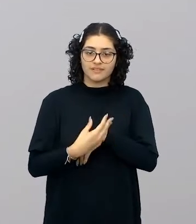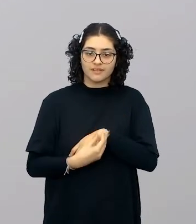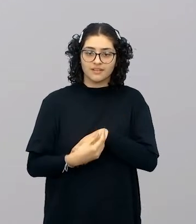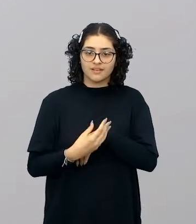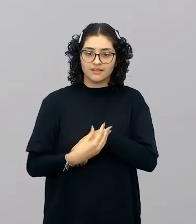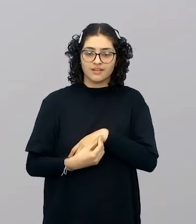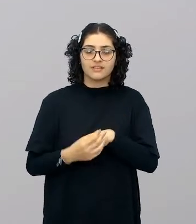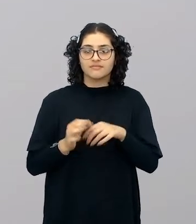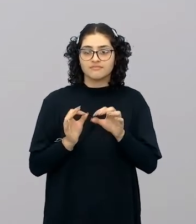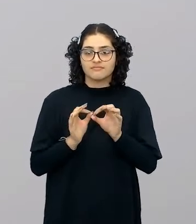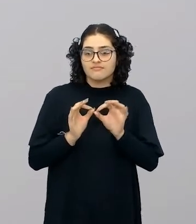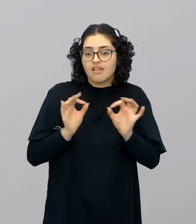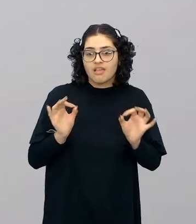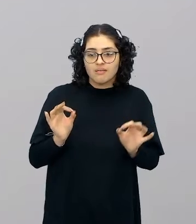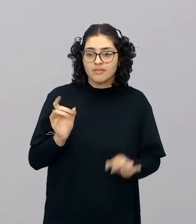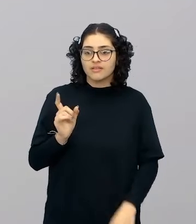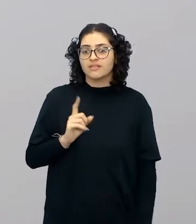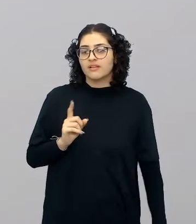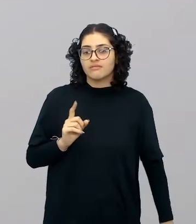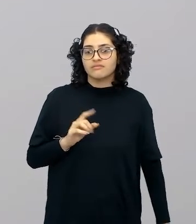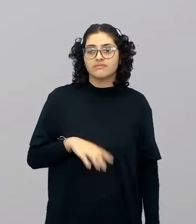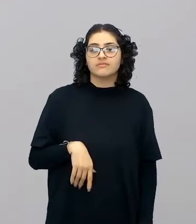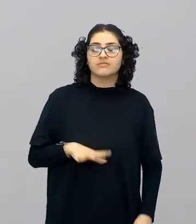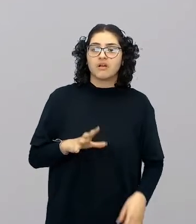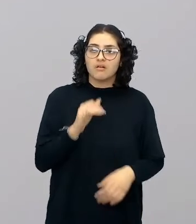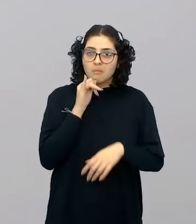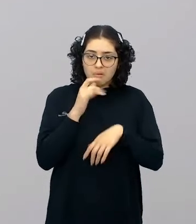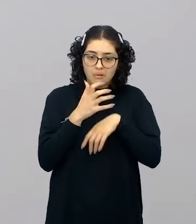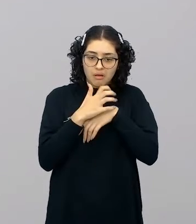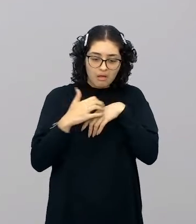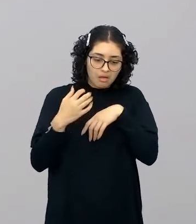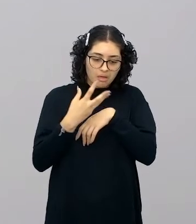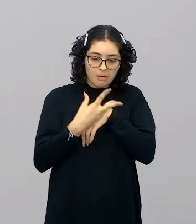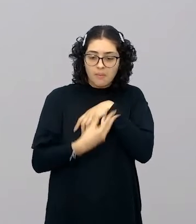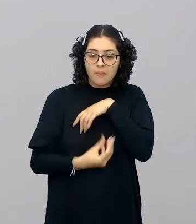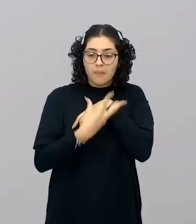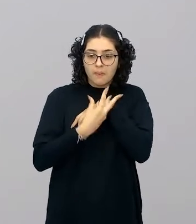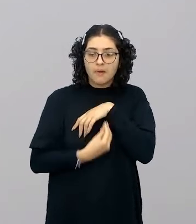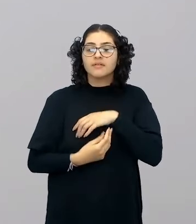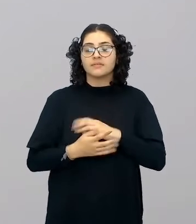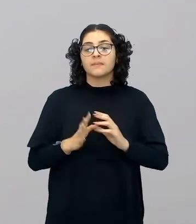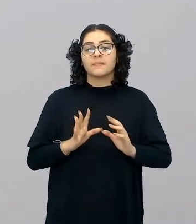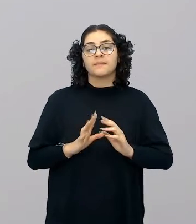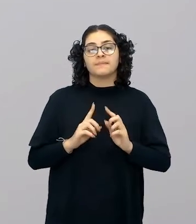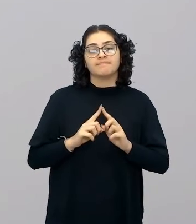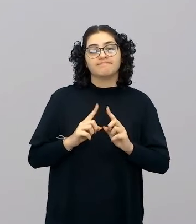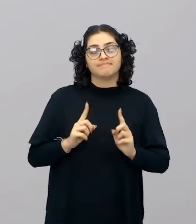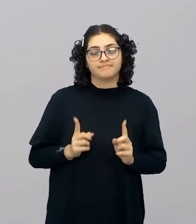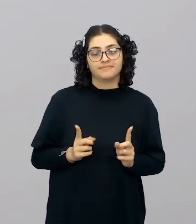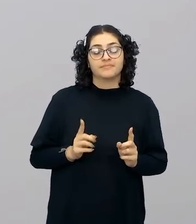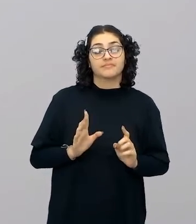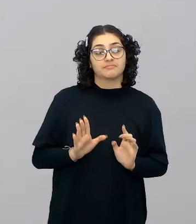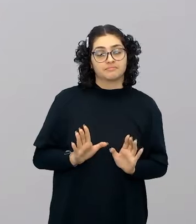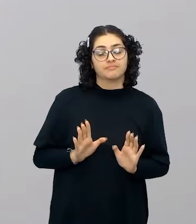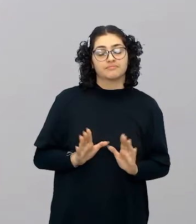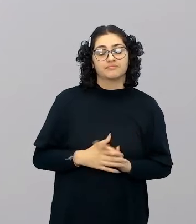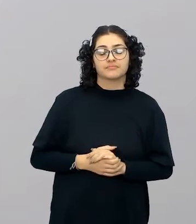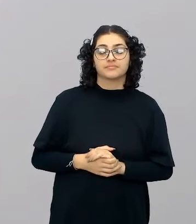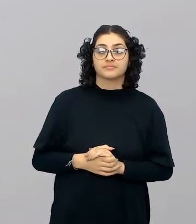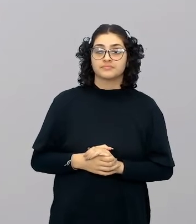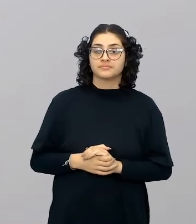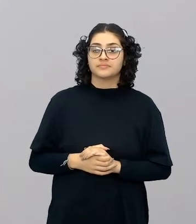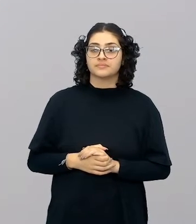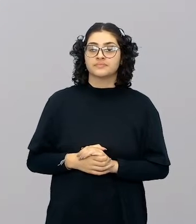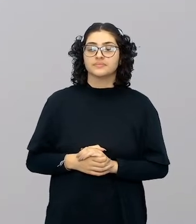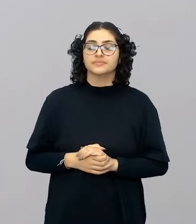um simples machucado ali, né, um arranhão, por exemplo, na sua pele. Mas aí que tem né, a